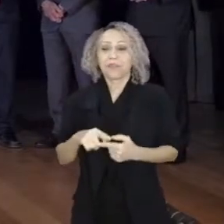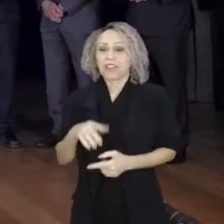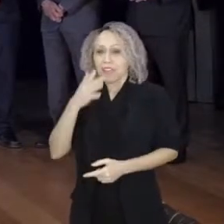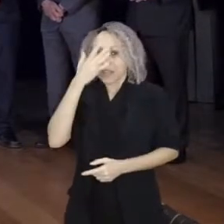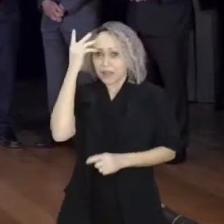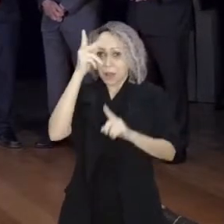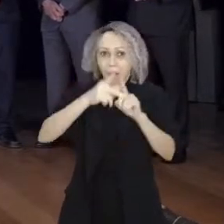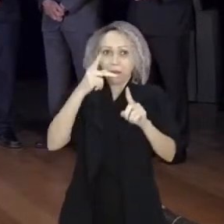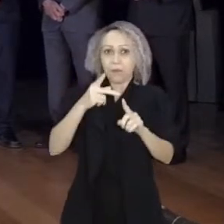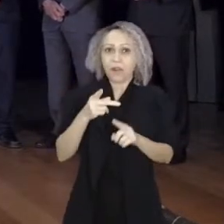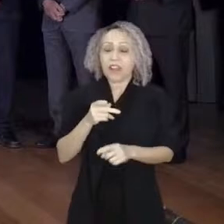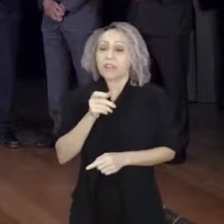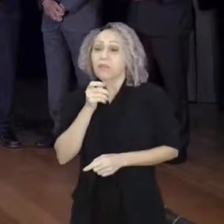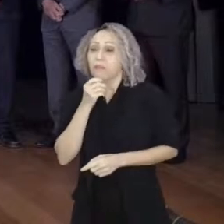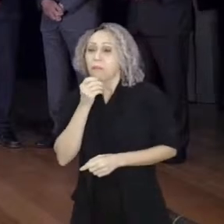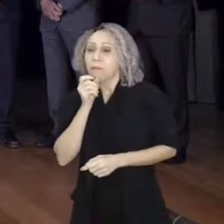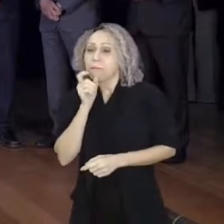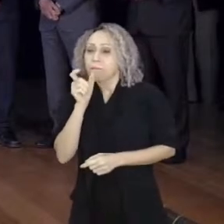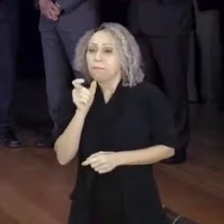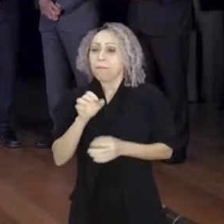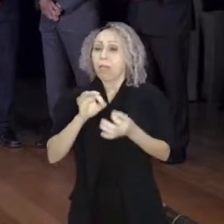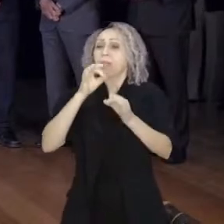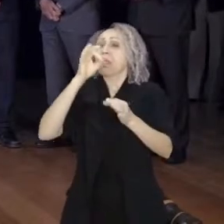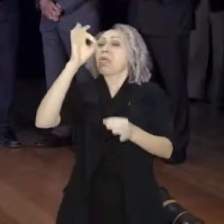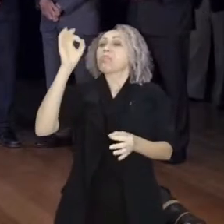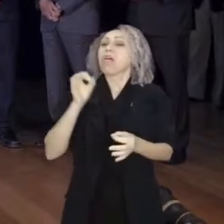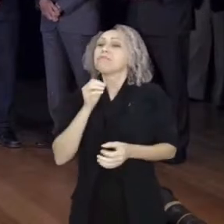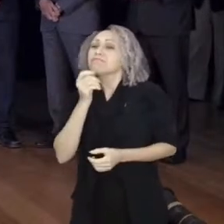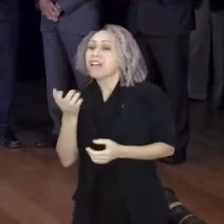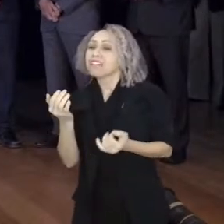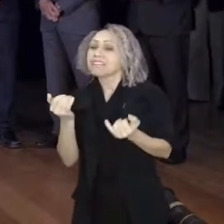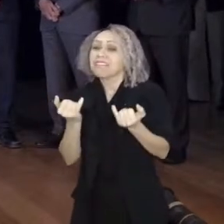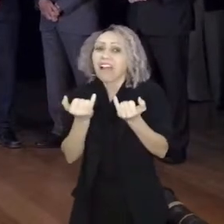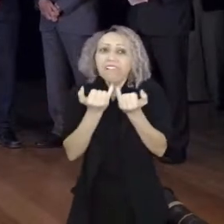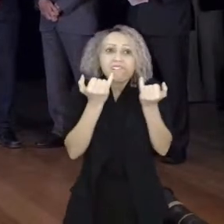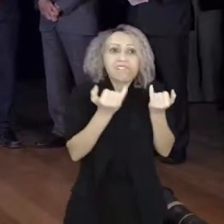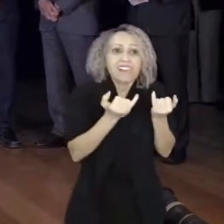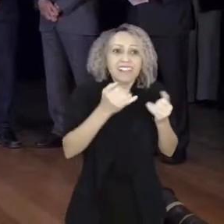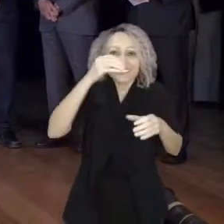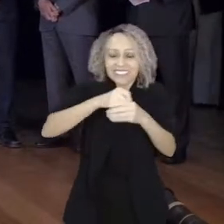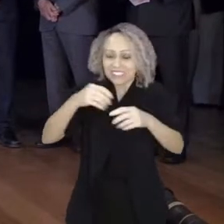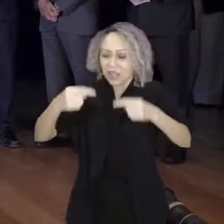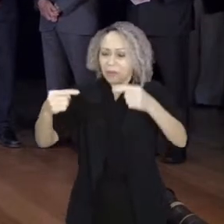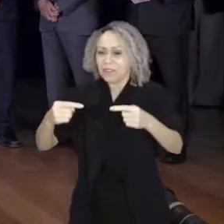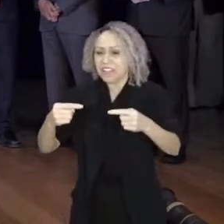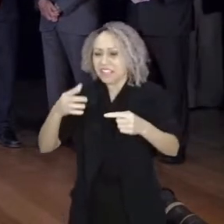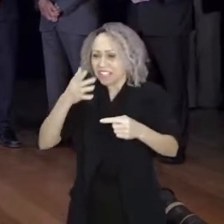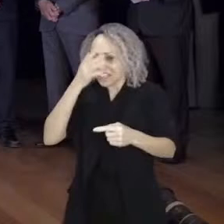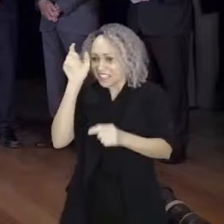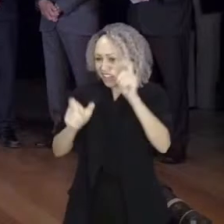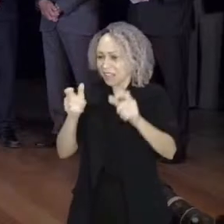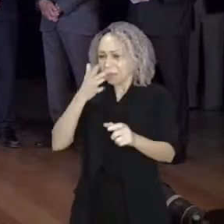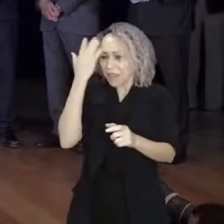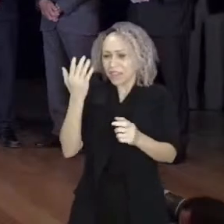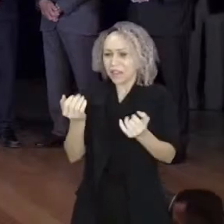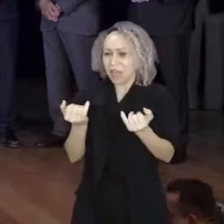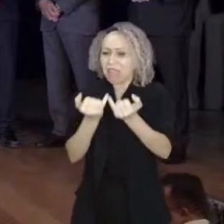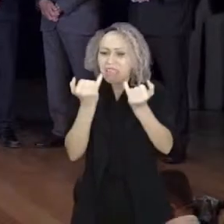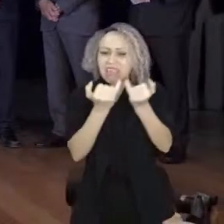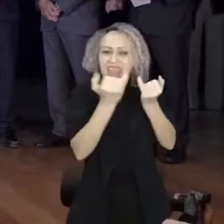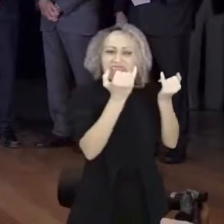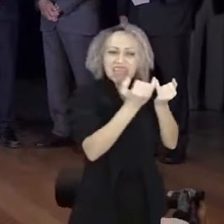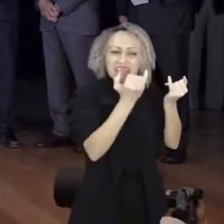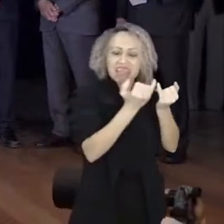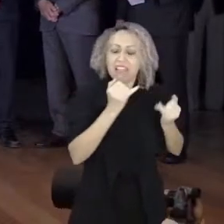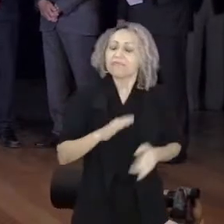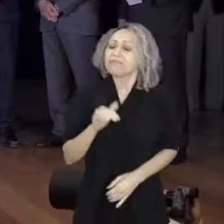alguém falou para vocês. Porque tem um bando de linguarudo na política, sabe? Você conta um segredo pro cara,